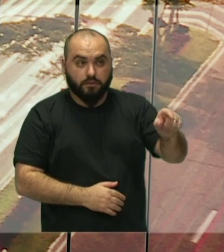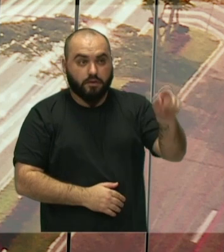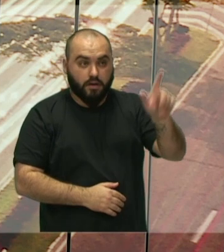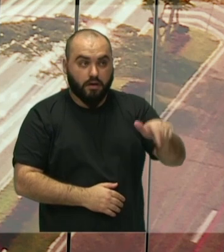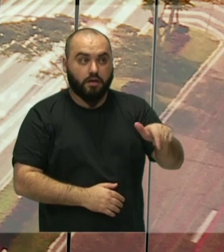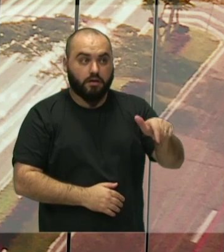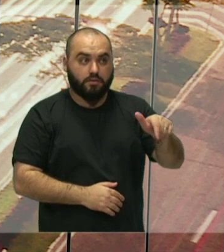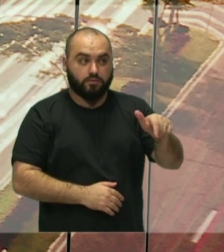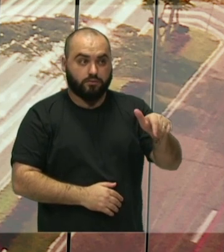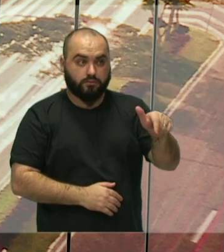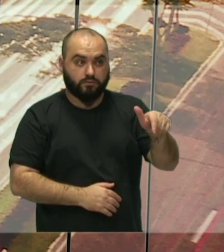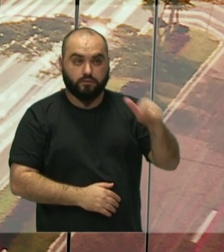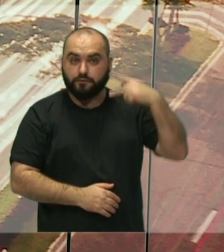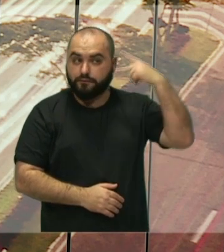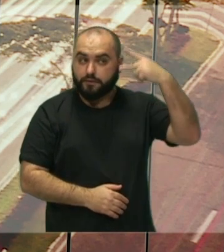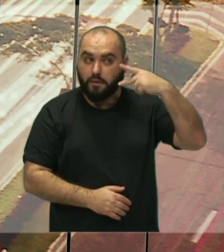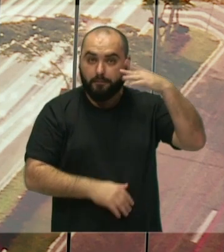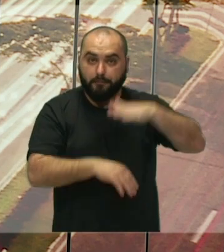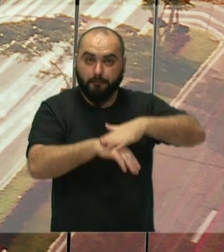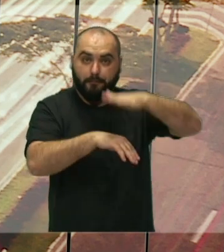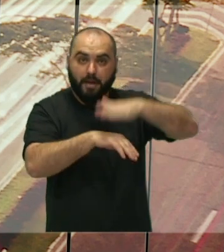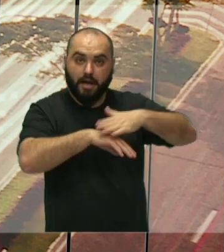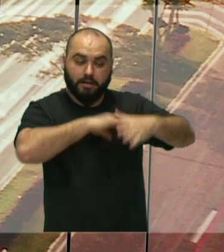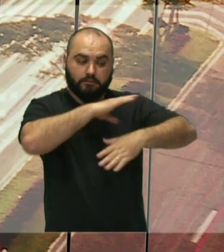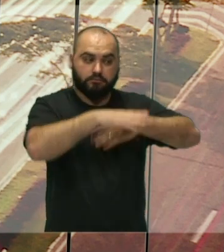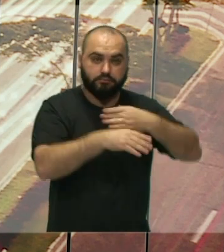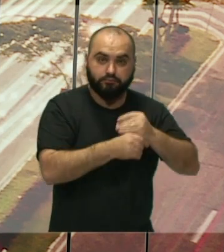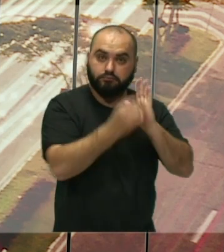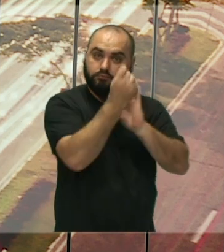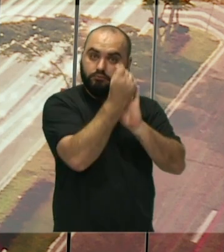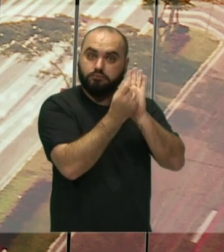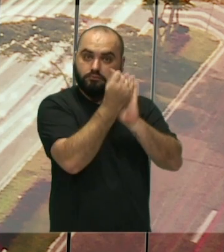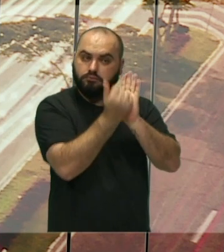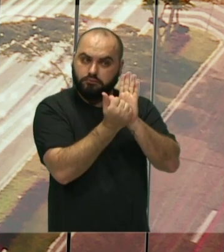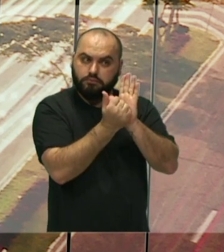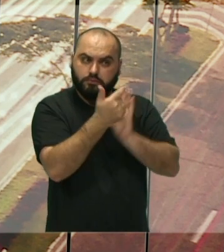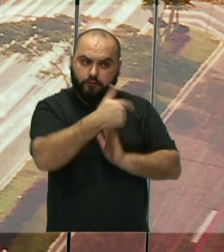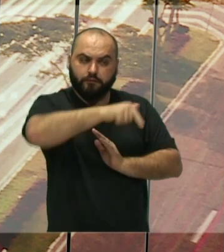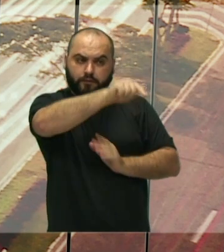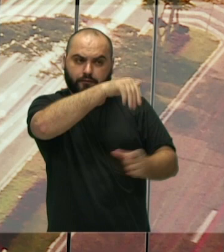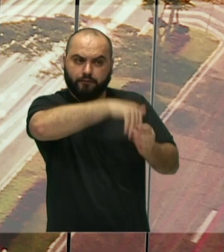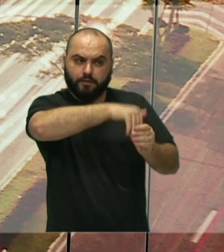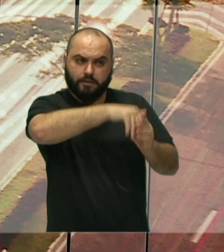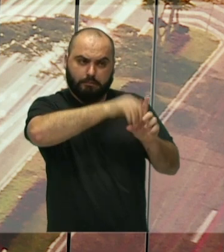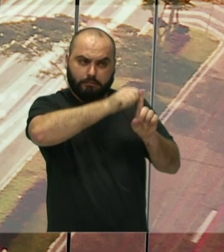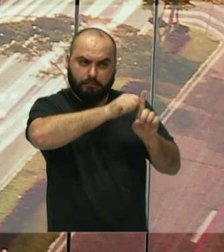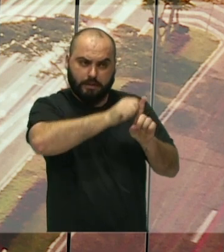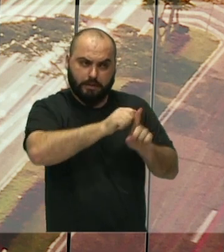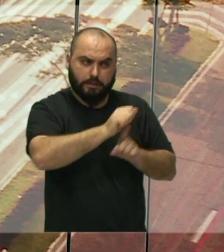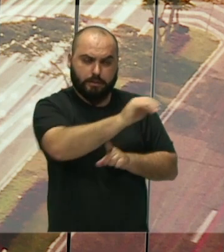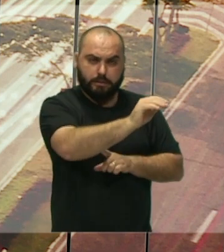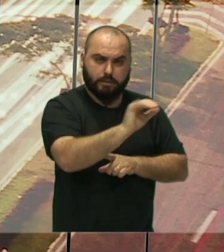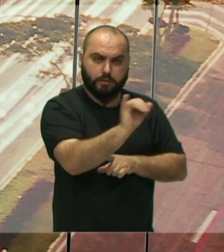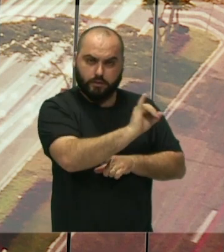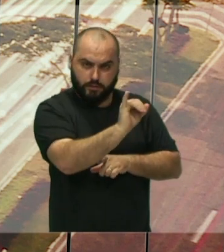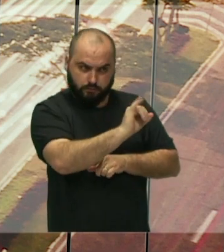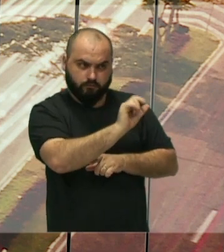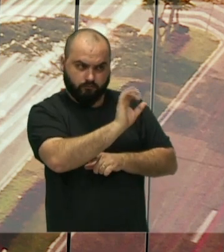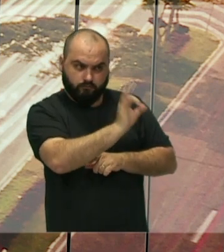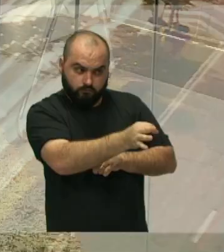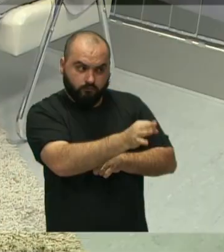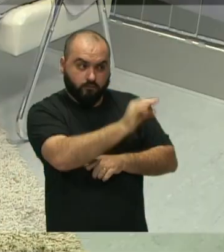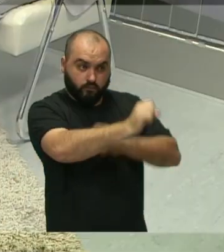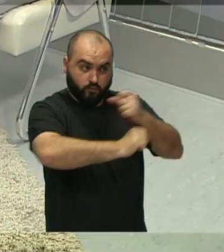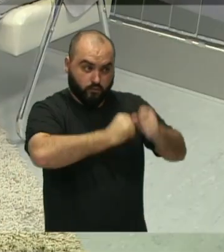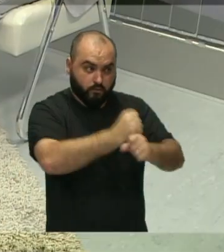tem emendas ao orçamento, que será votado nos próximos meses aqui na Câmara de Vereadores, o orçamento do ano que